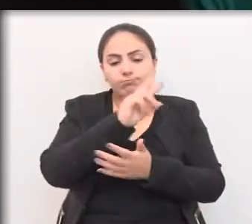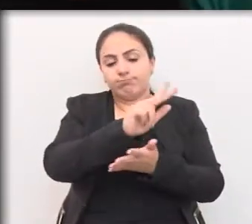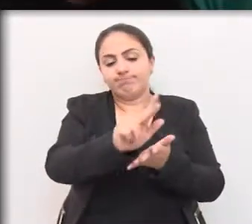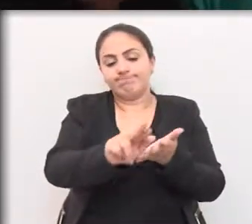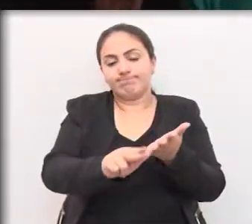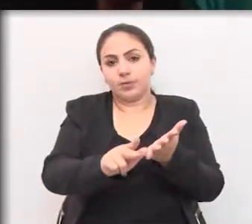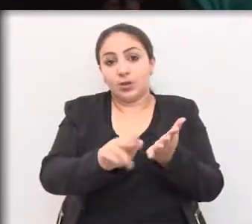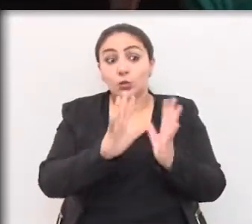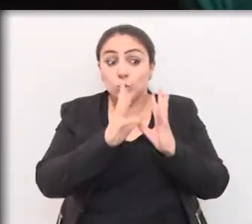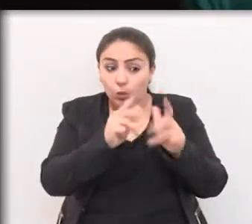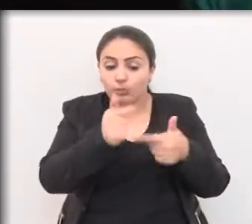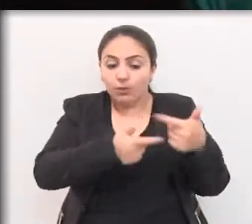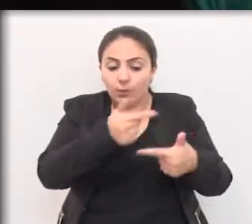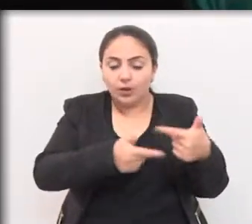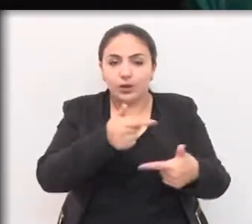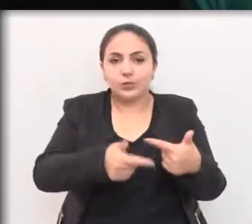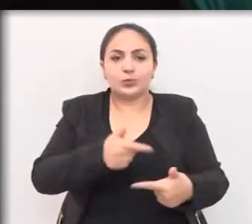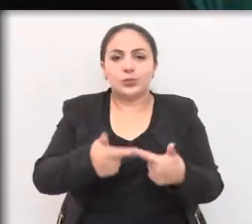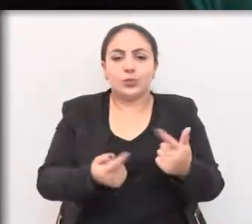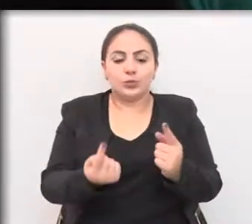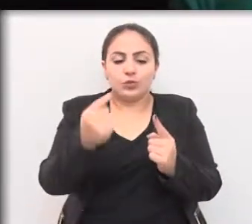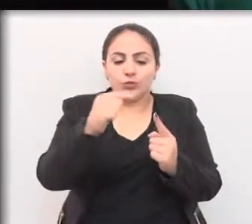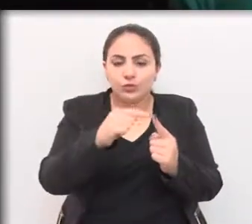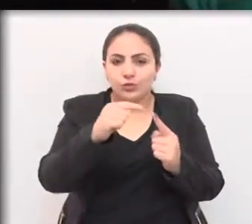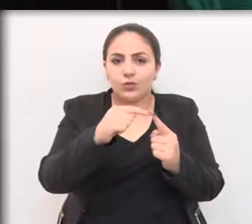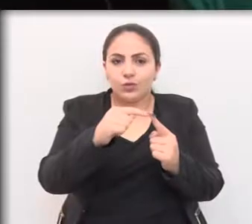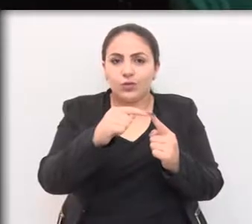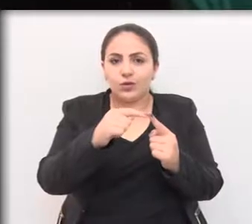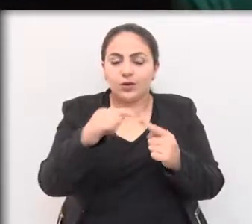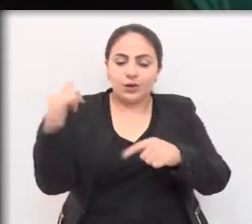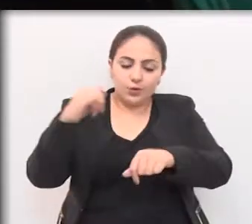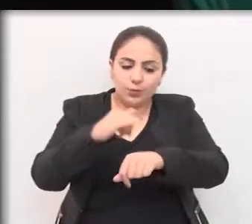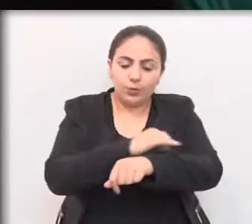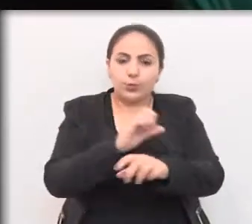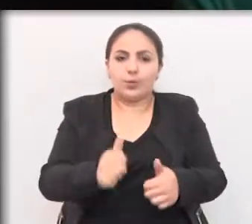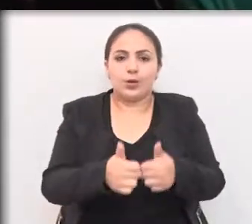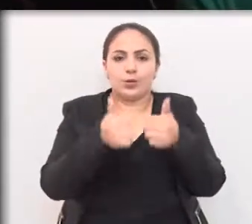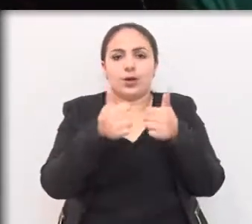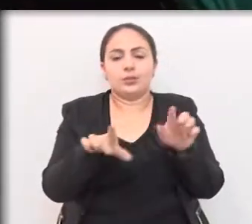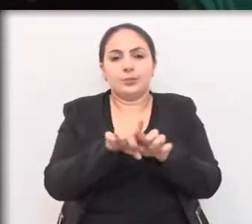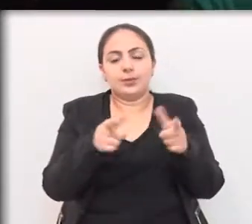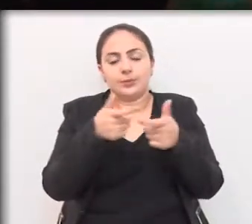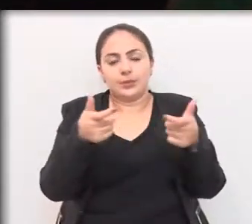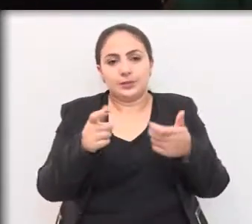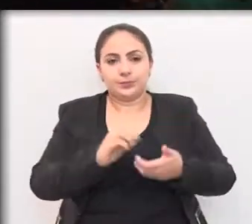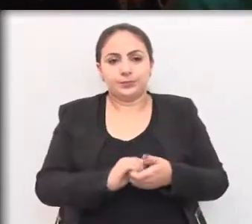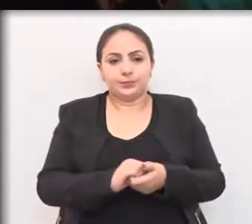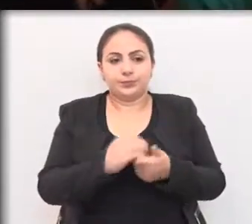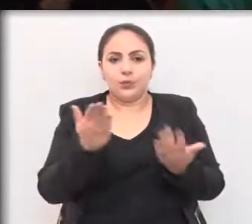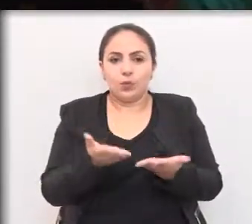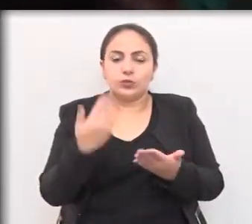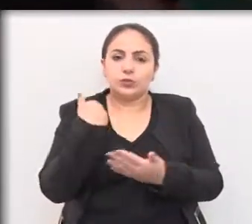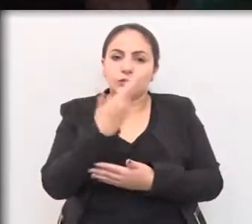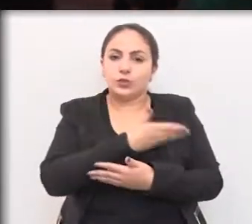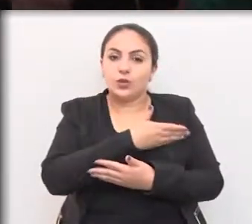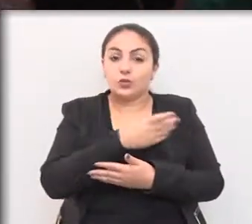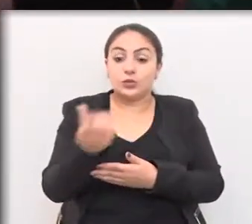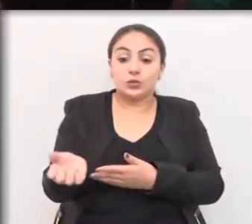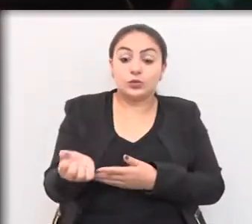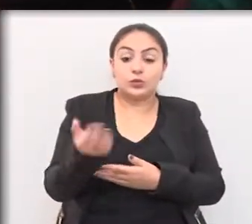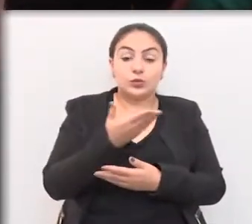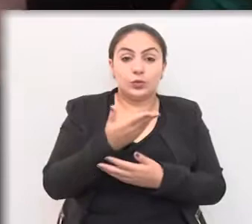das instituições, todo mundo trabalhando lado a lado para que o aeroporto seja melhorado e ampliado. E hoje aqui nós